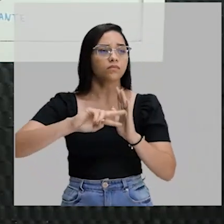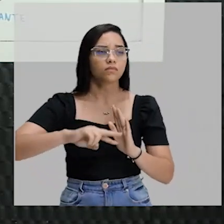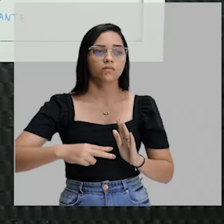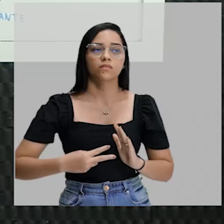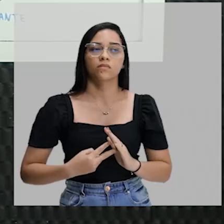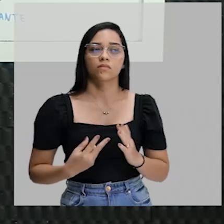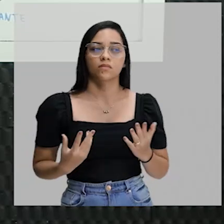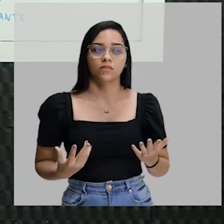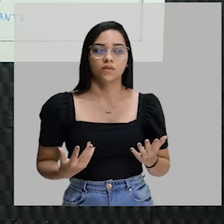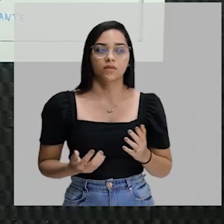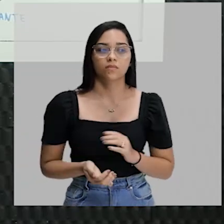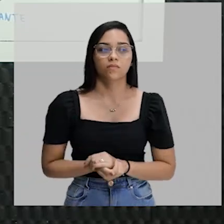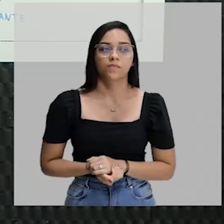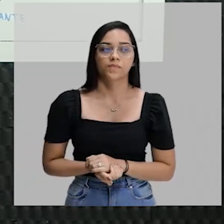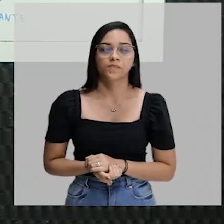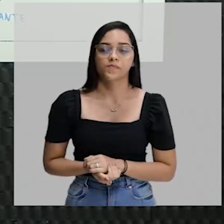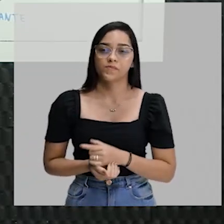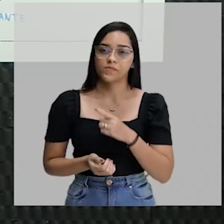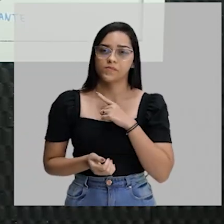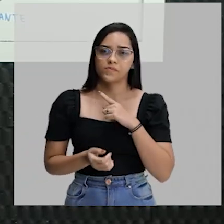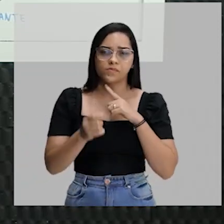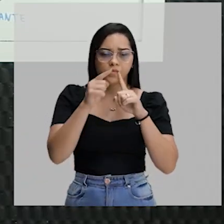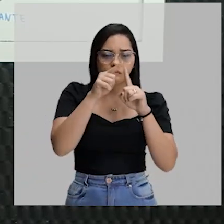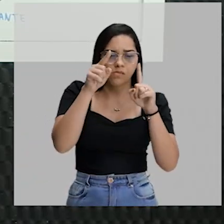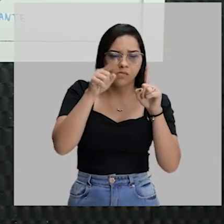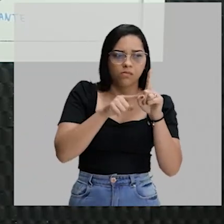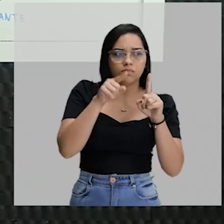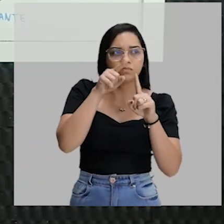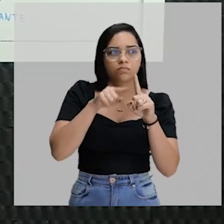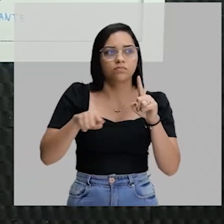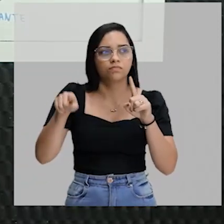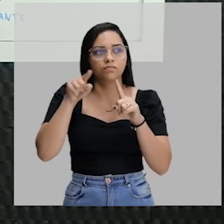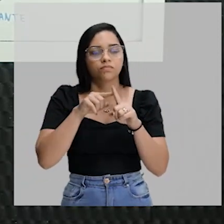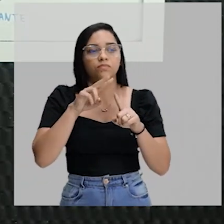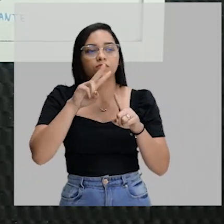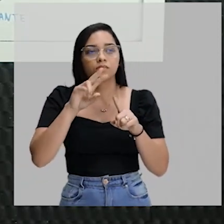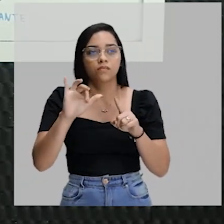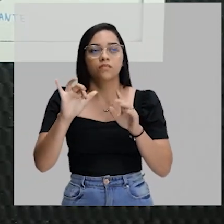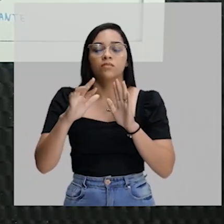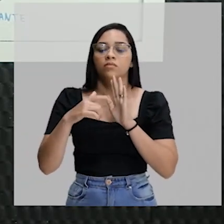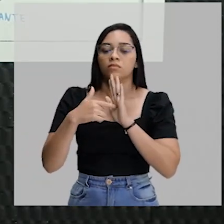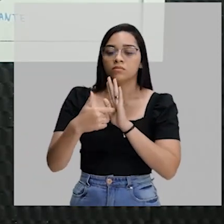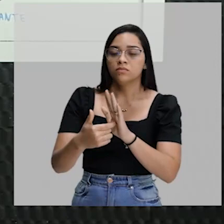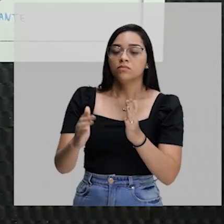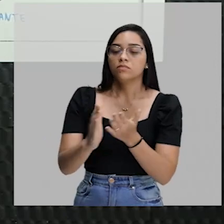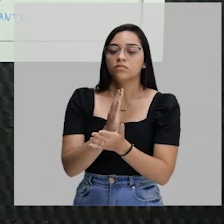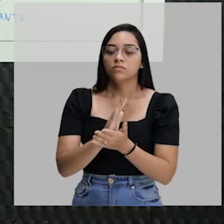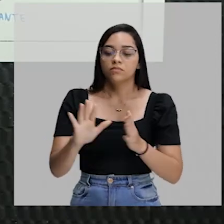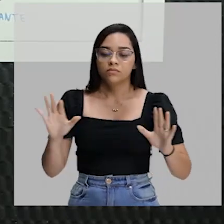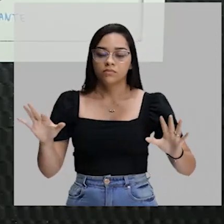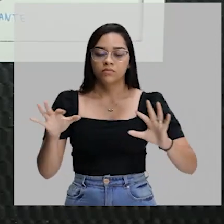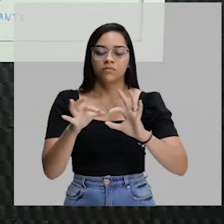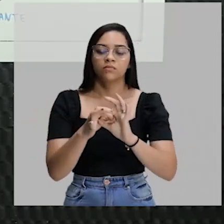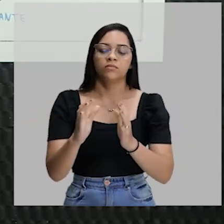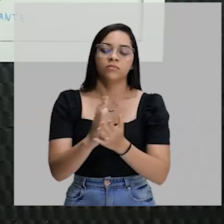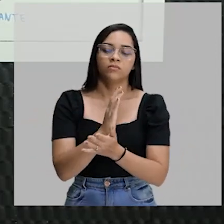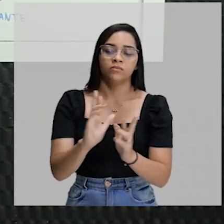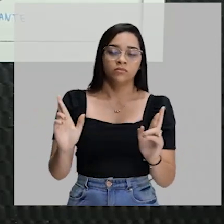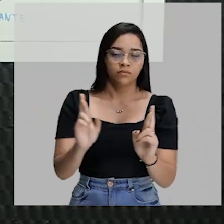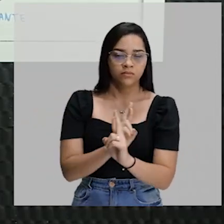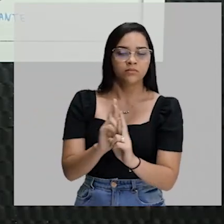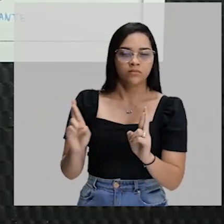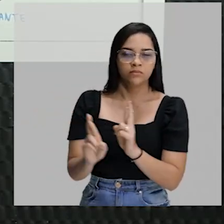isso? Esses indivíduos, né, esses quadradinhos, essas bolinhas, elas vão apresentar algumas ligações, algumas relações entre